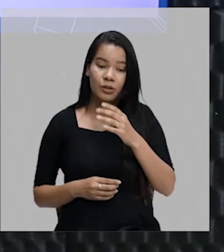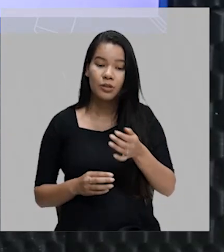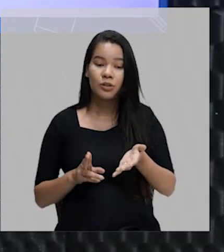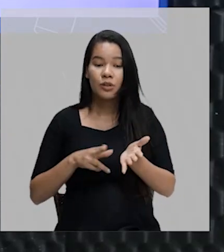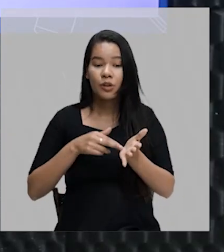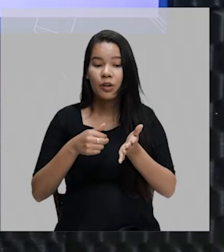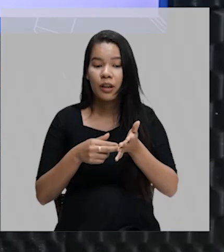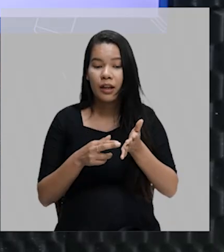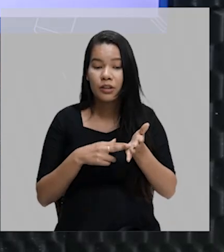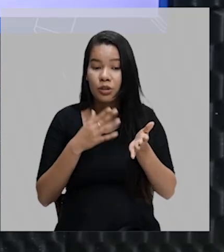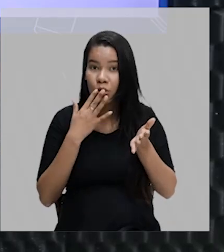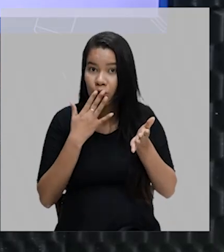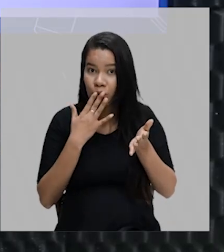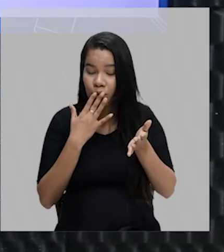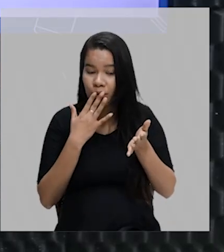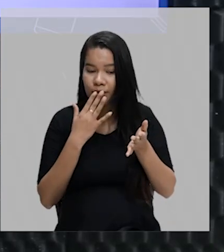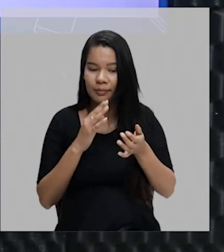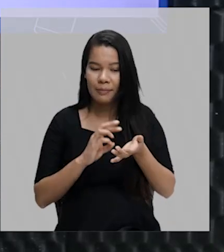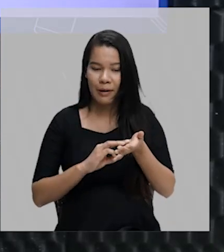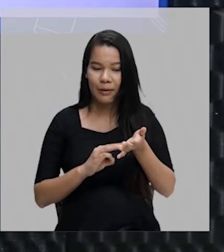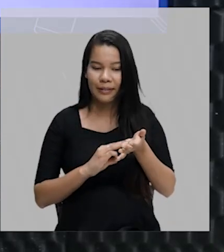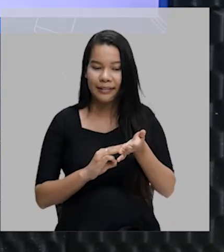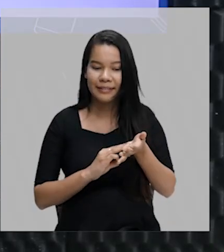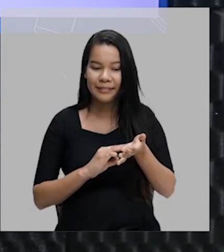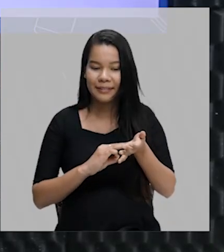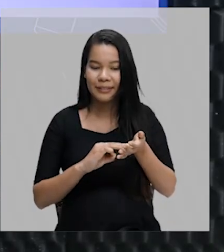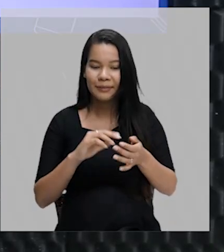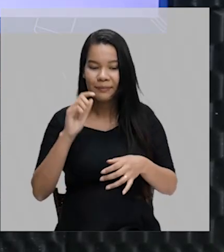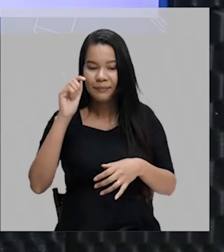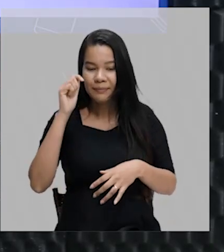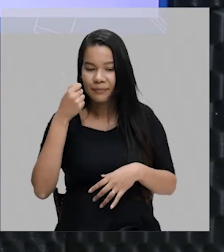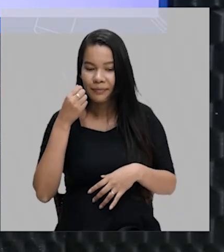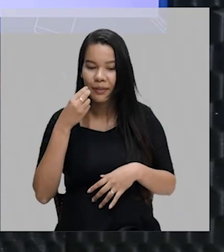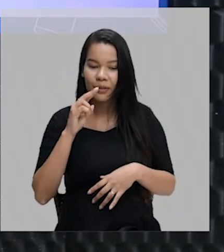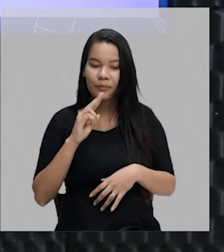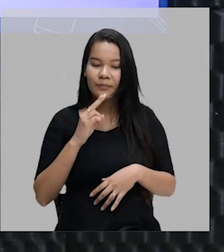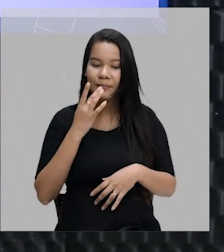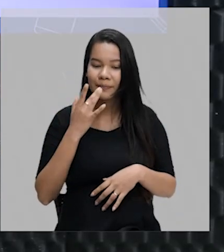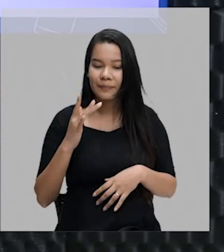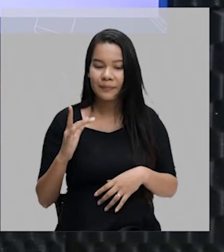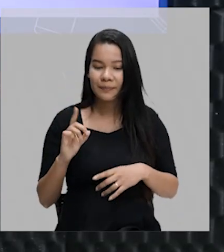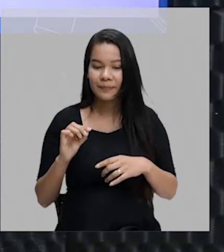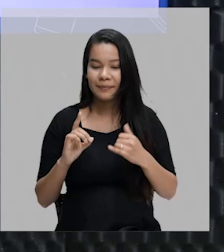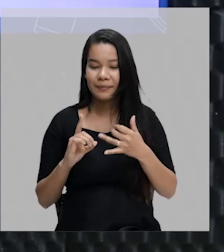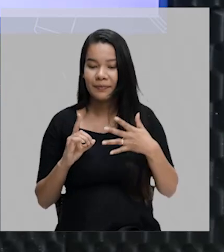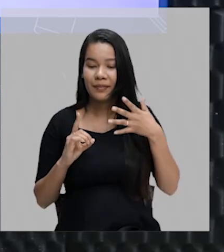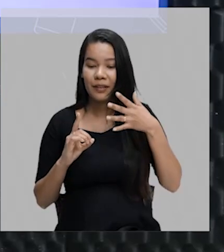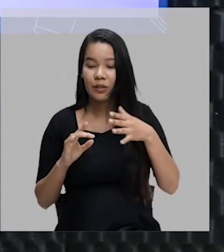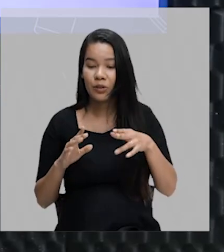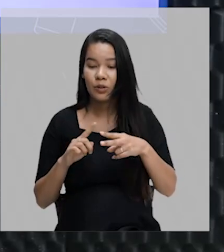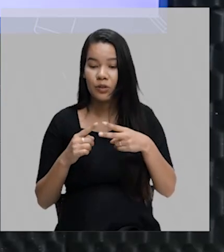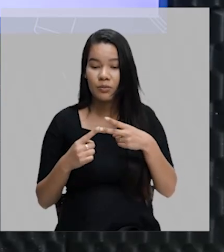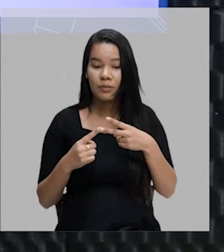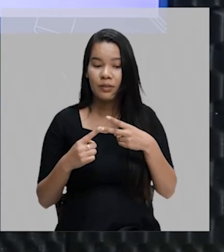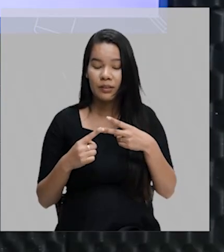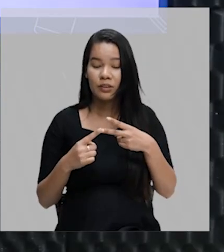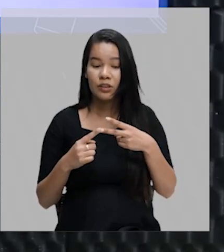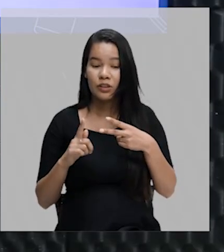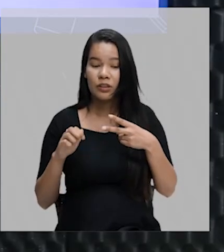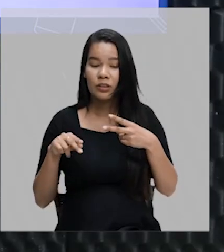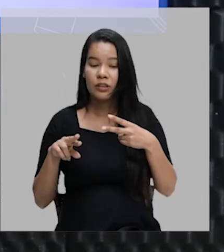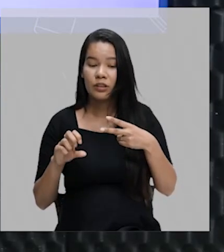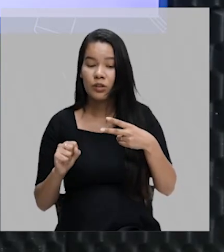dourada é determinada pela interação de dois pares de genes, no qual o alelo Bzão determina a